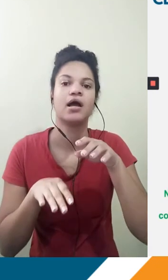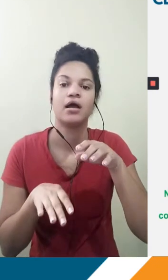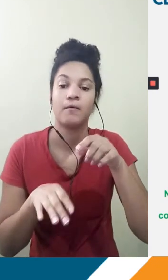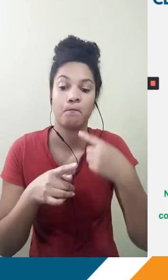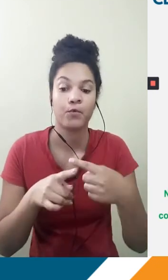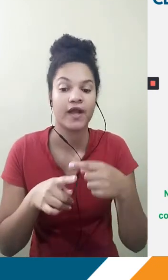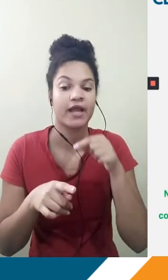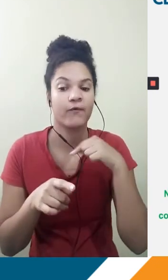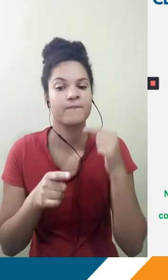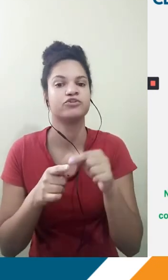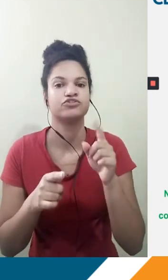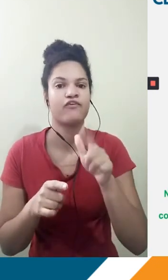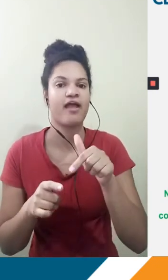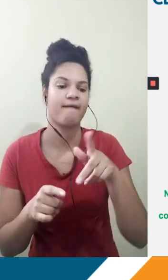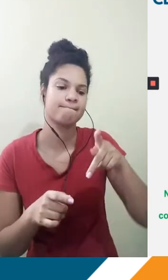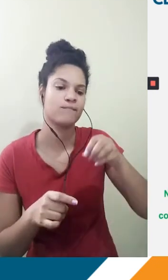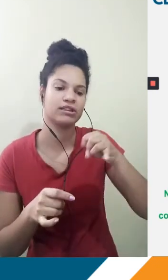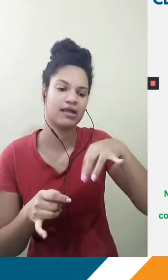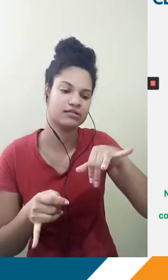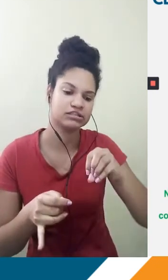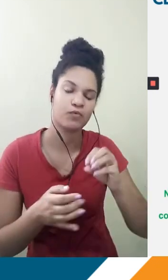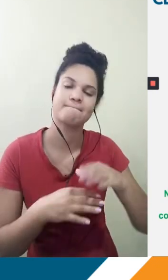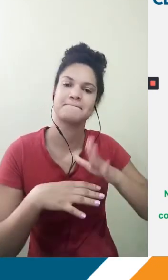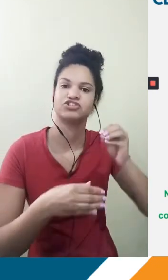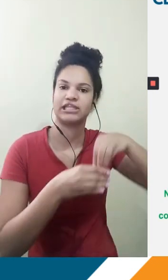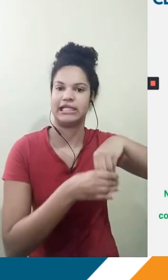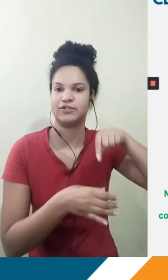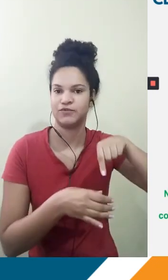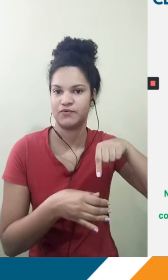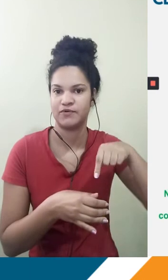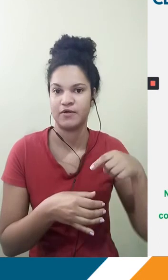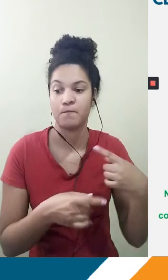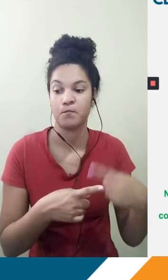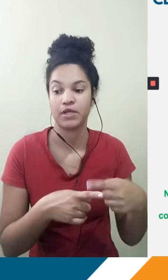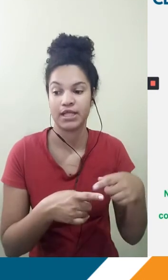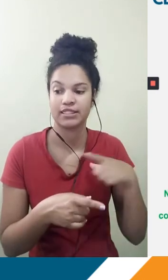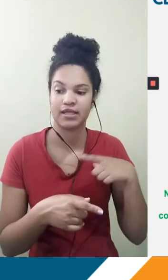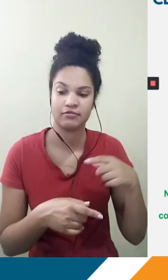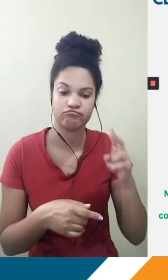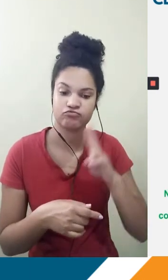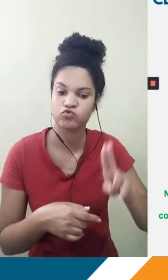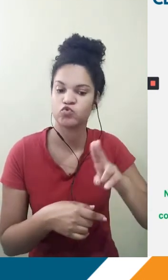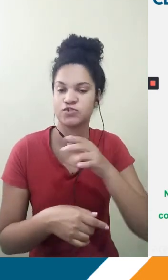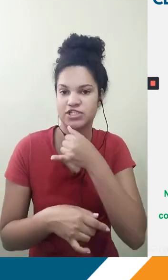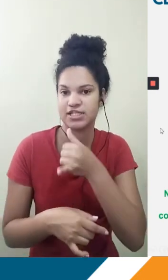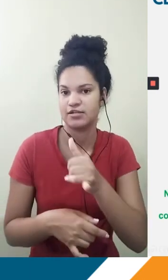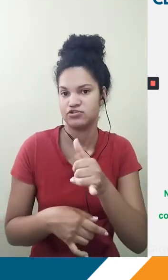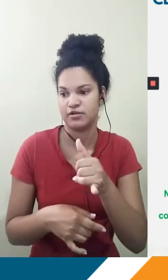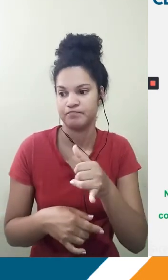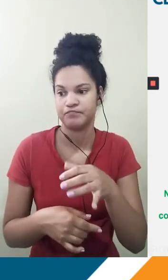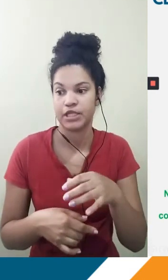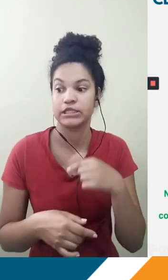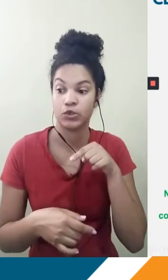gradiente de concentração, há um consumo de energia, há gasto de energia. Por isso, há o consumo de ATP. Vejam